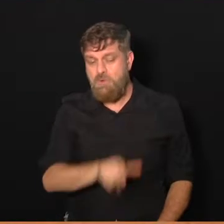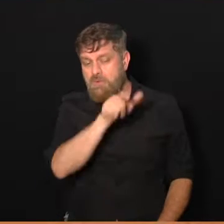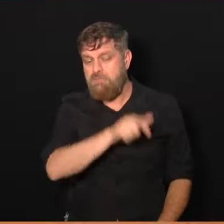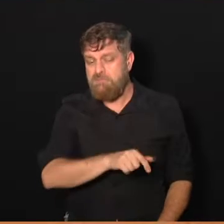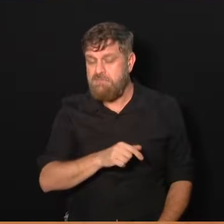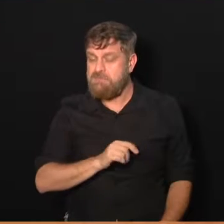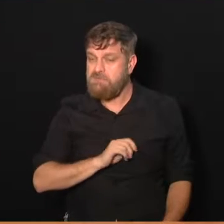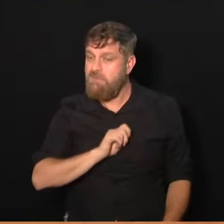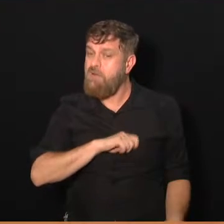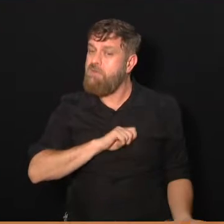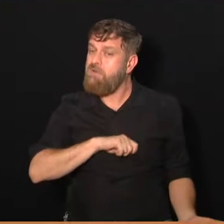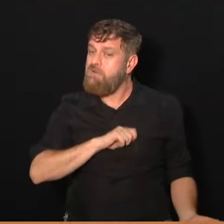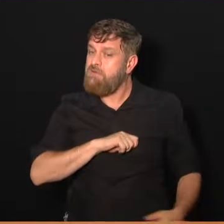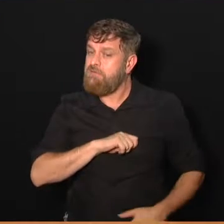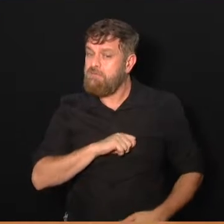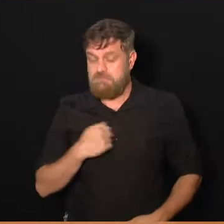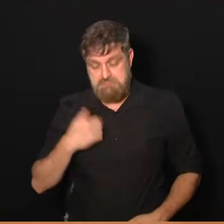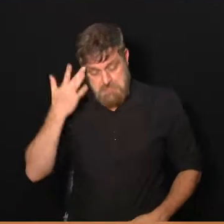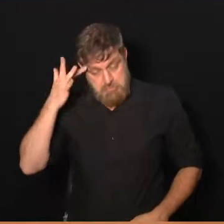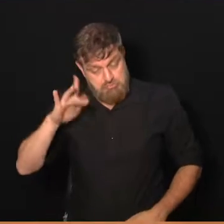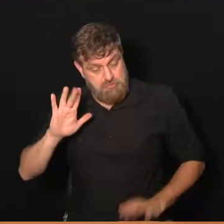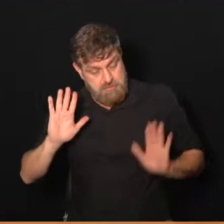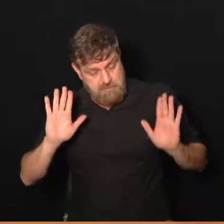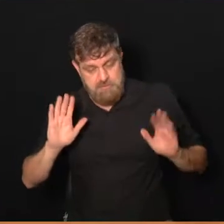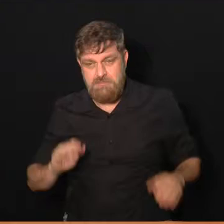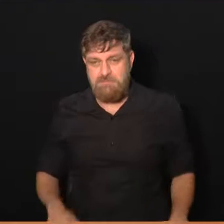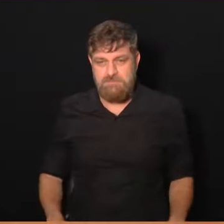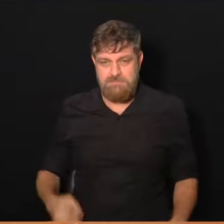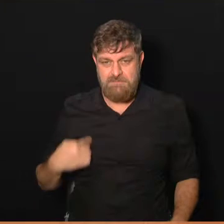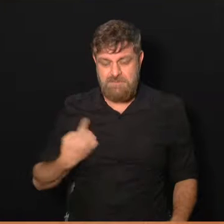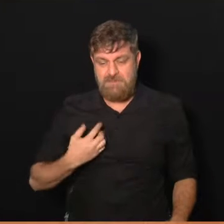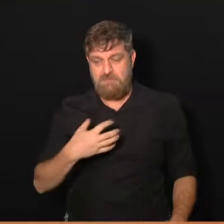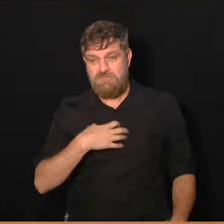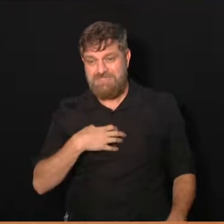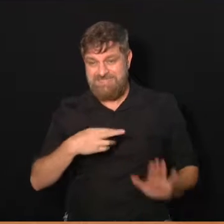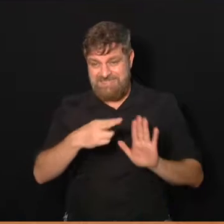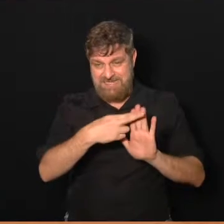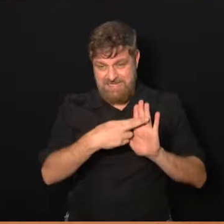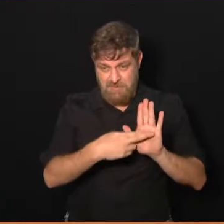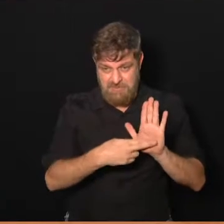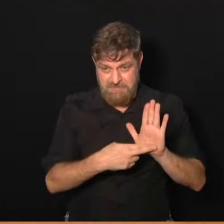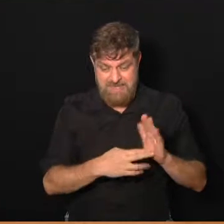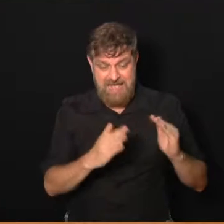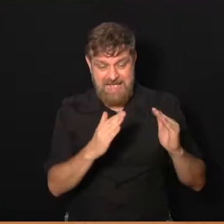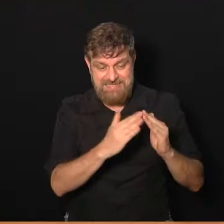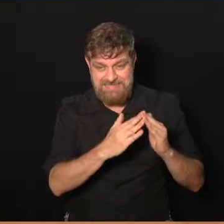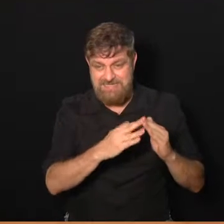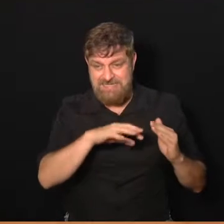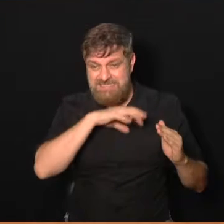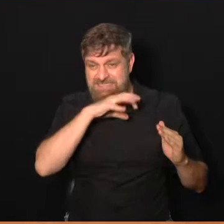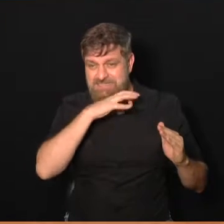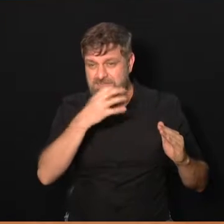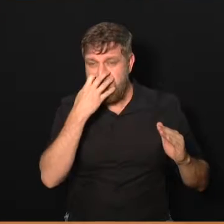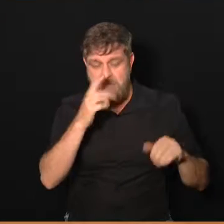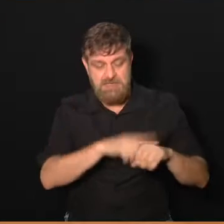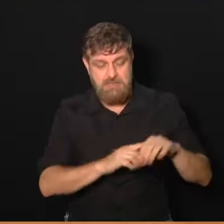a oportunidade, então, de alguma forma, regulamentar isso e essas